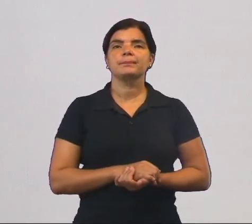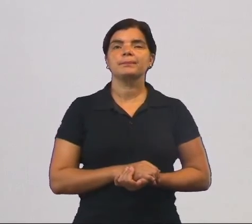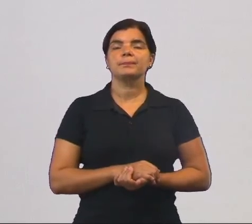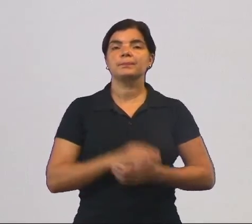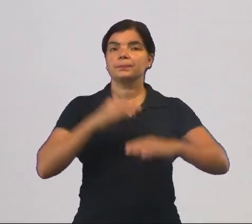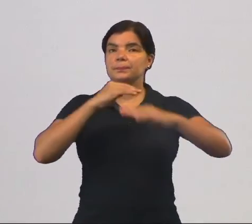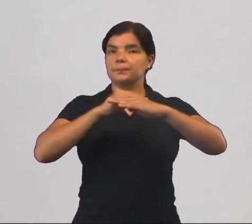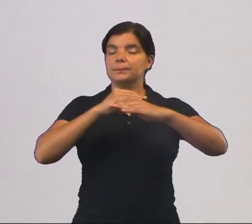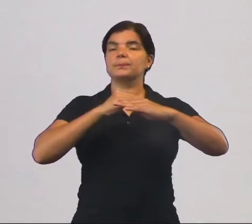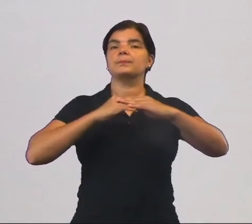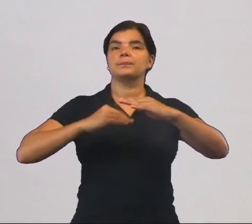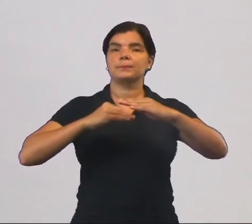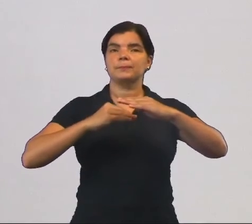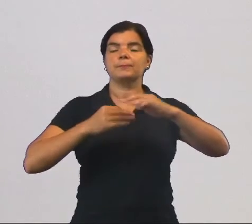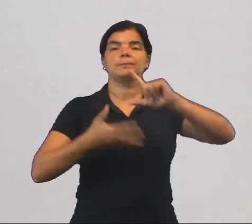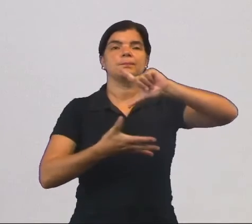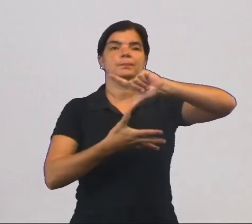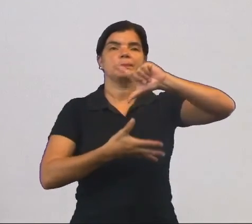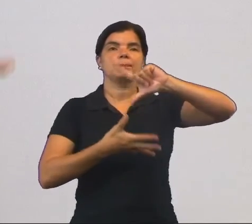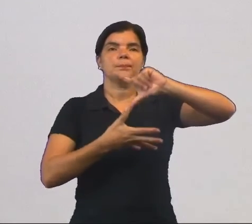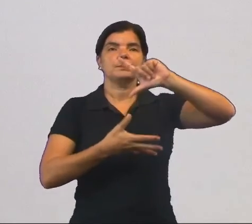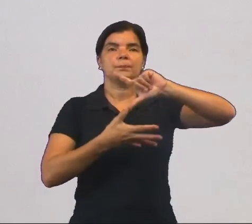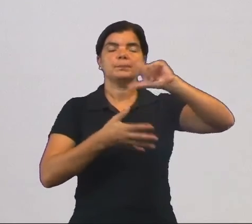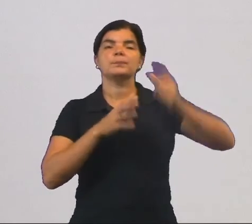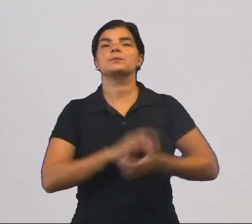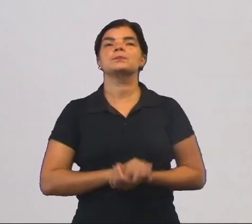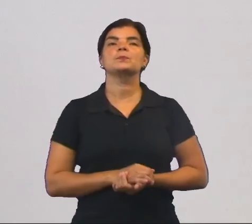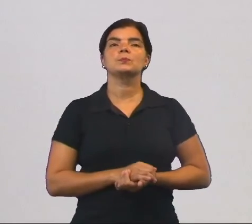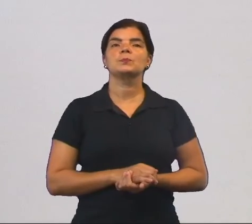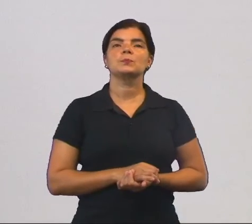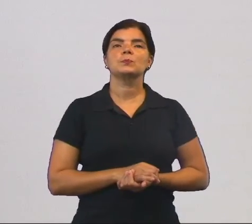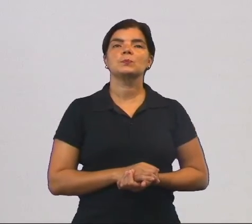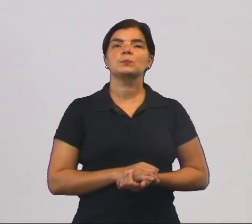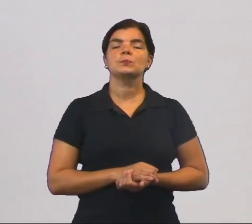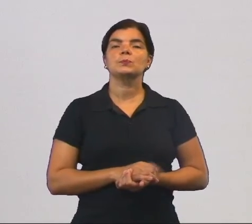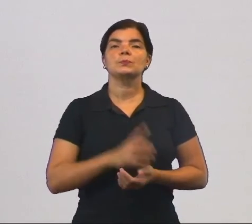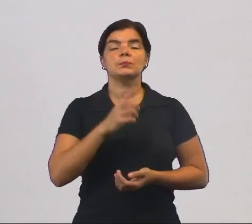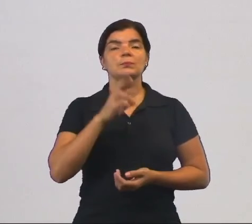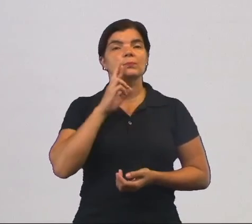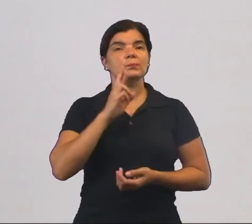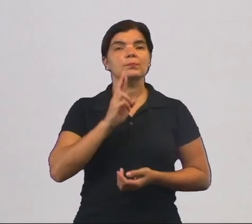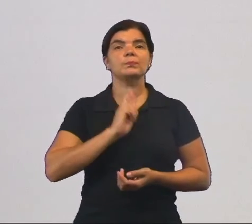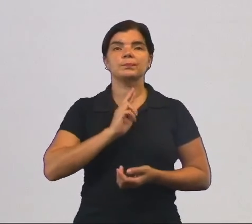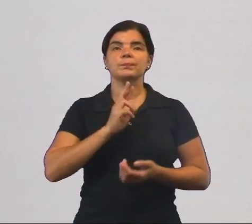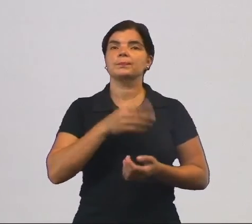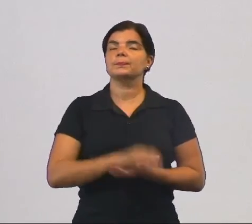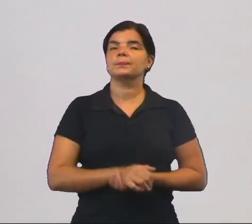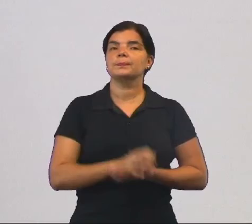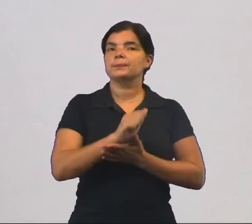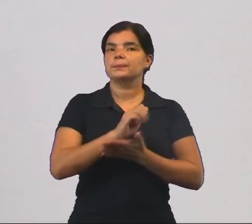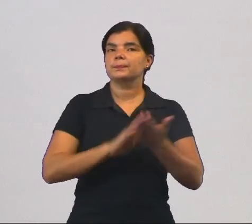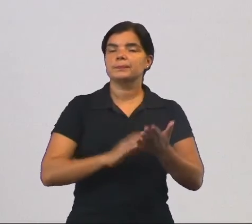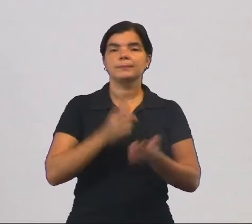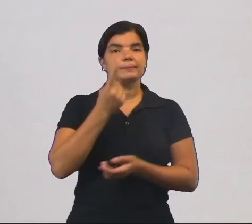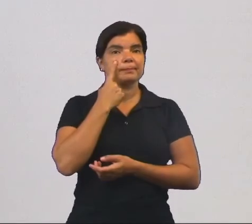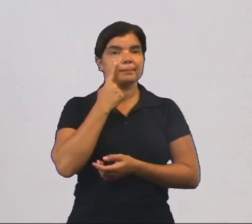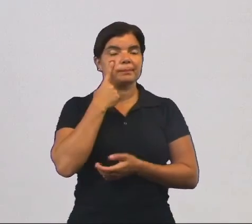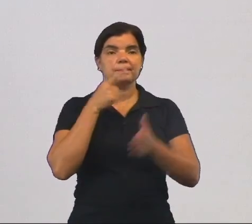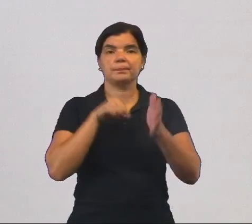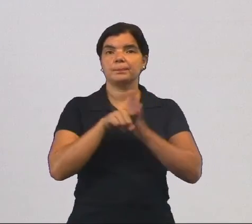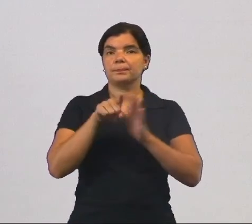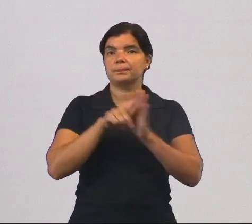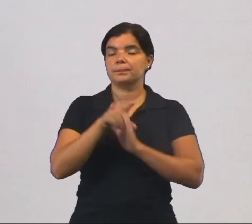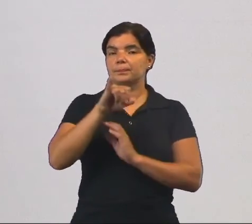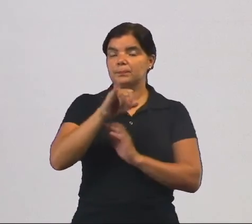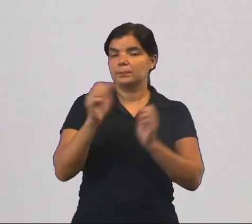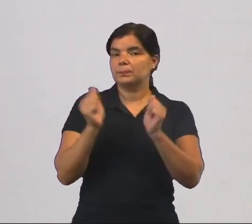das desigualdades nos países latino-americanos de maneira superficial. Quero agora que você me responda o exercitando, mas presta bem atenção, se